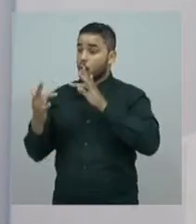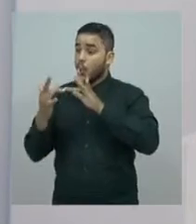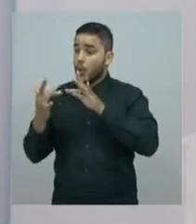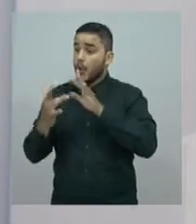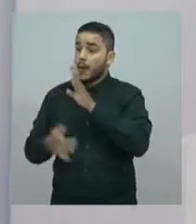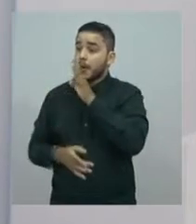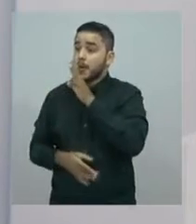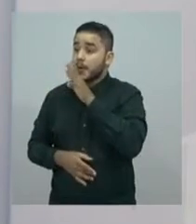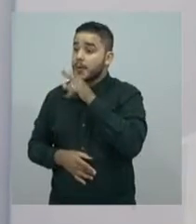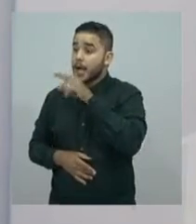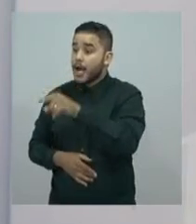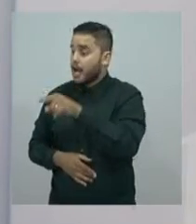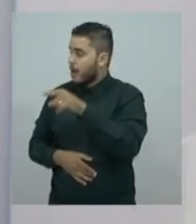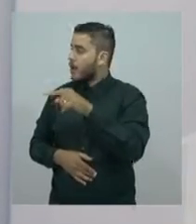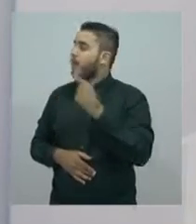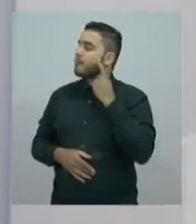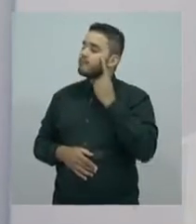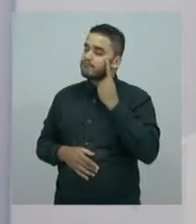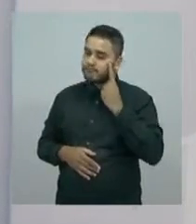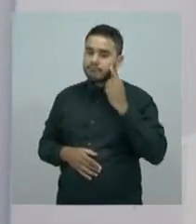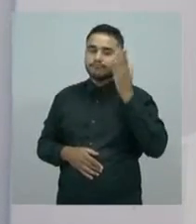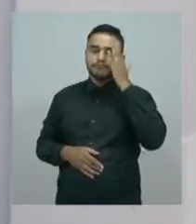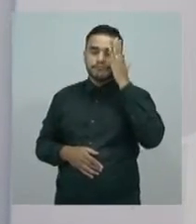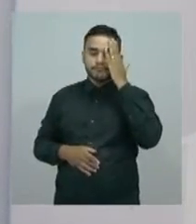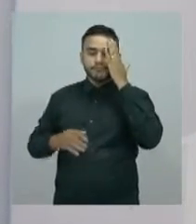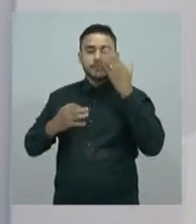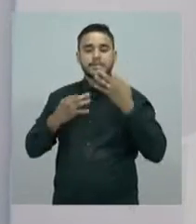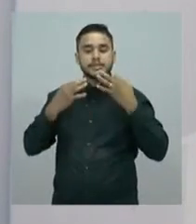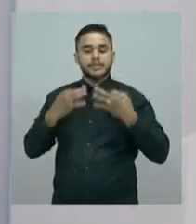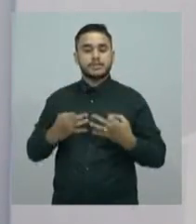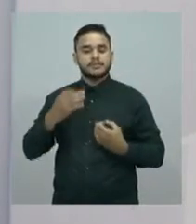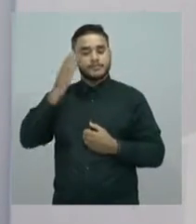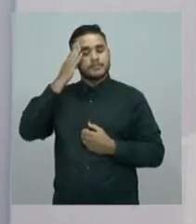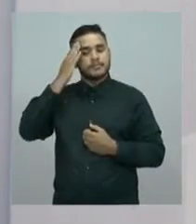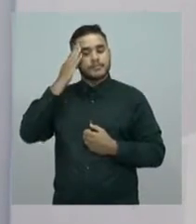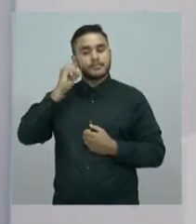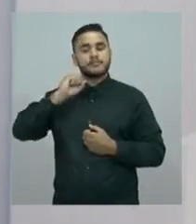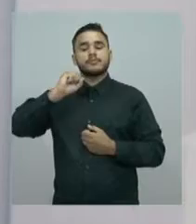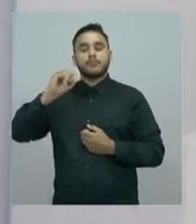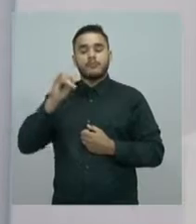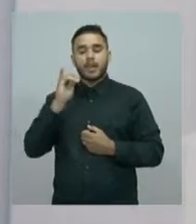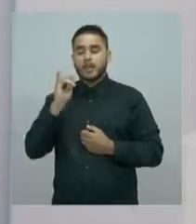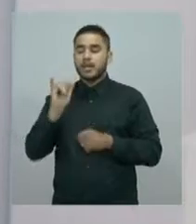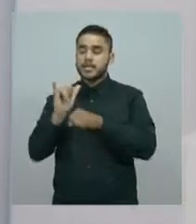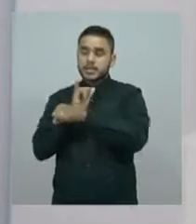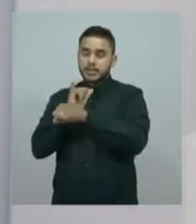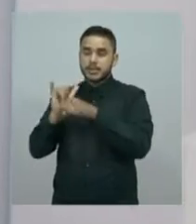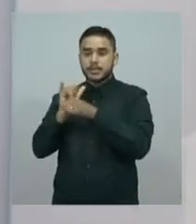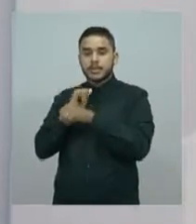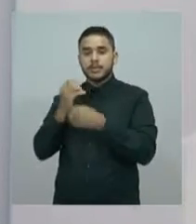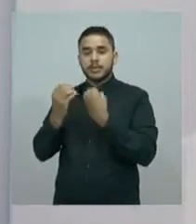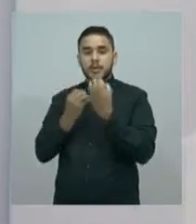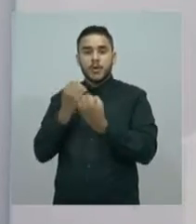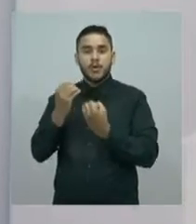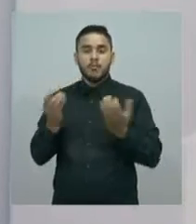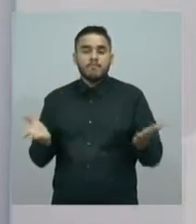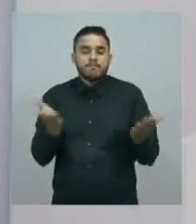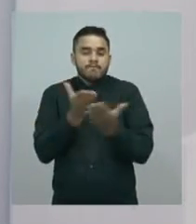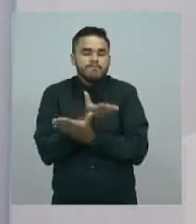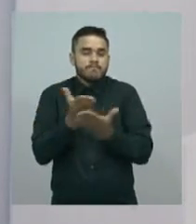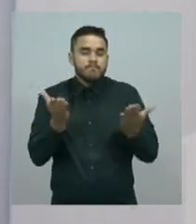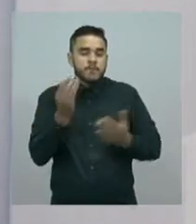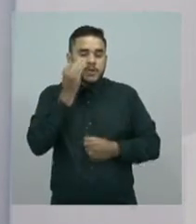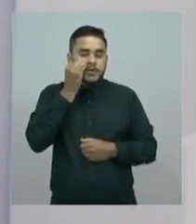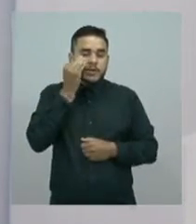da pessoa e ele entende muito bem e ele leva as pessoas através de técnicas que ele é capacitado para utilizar